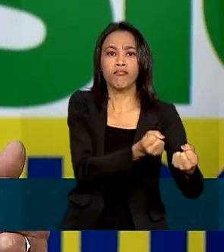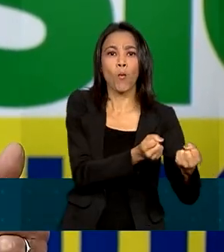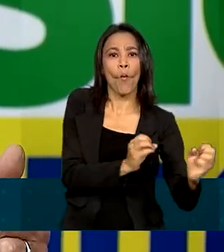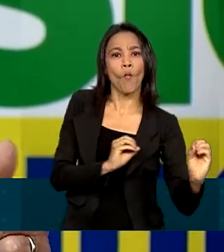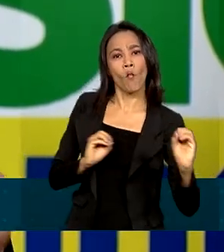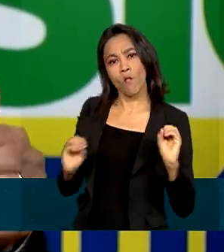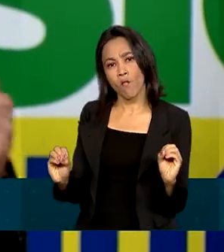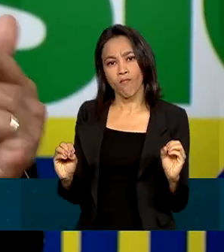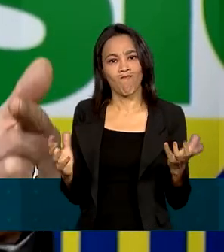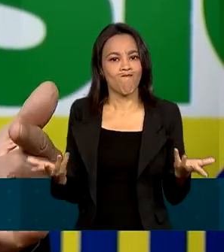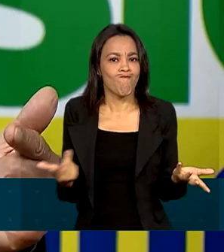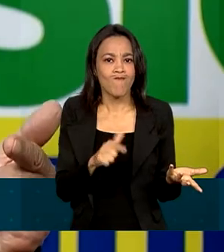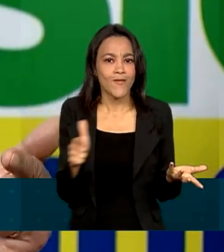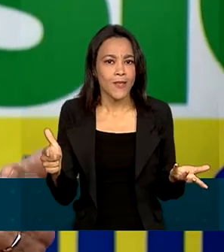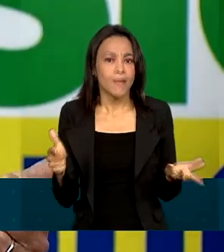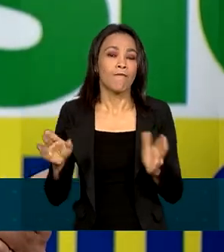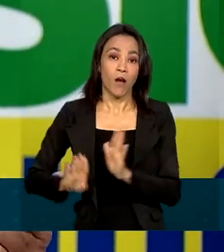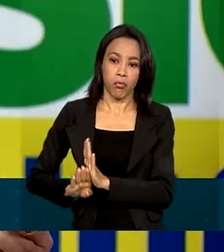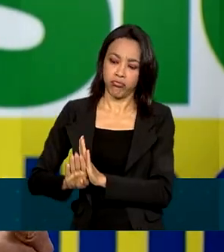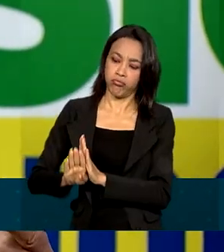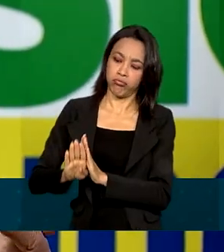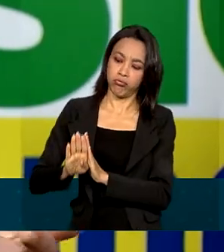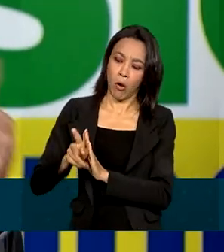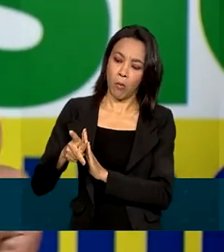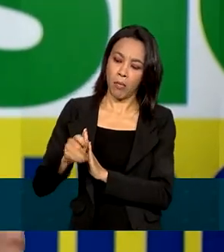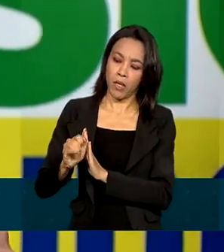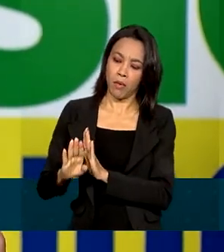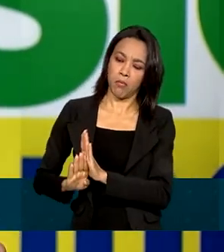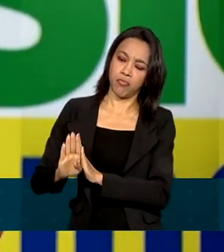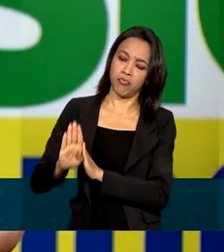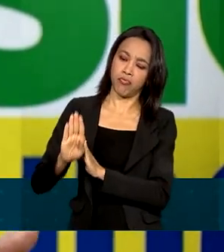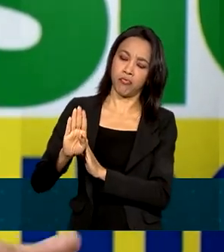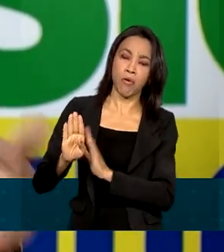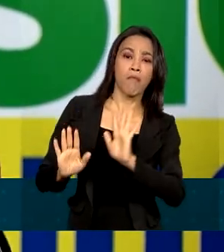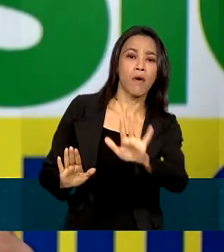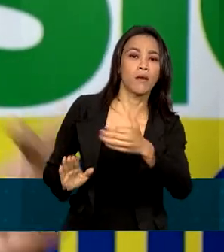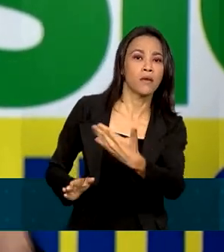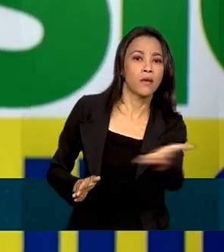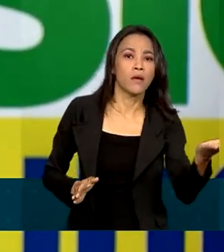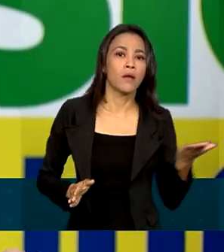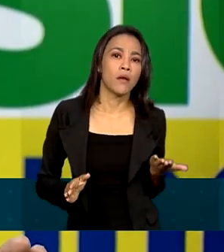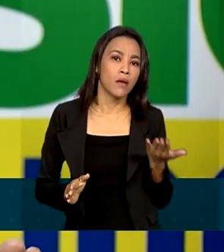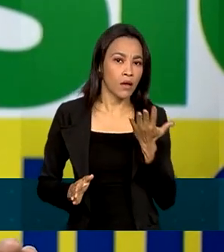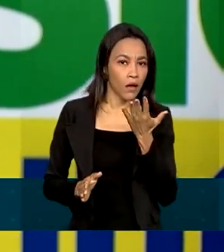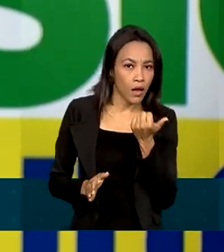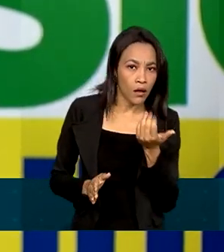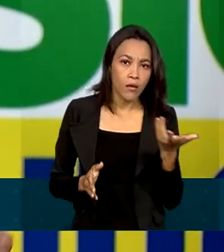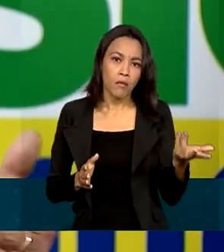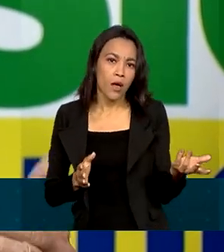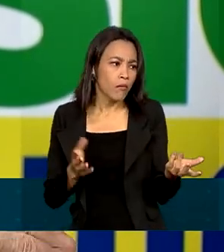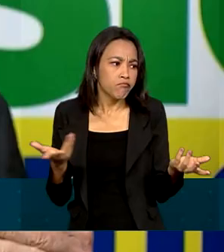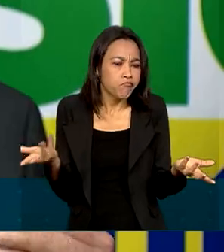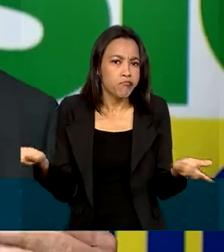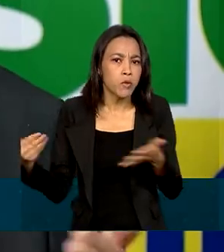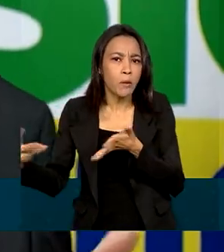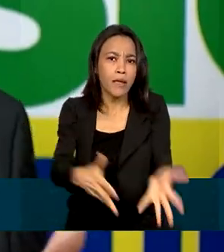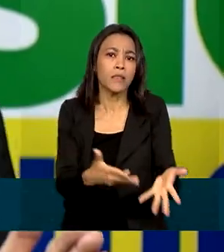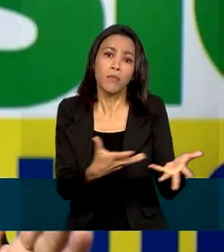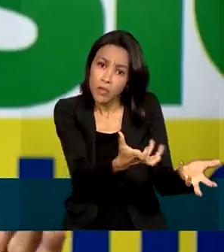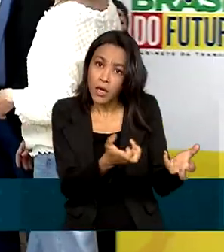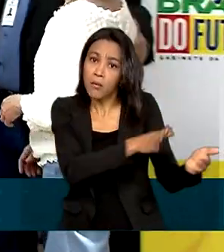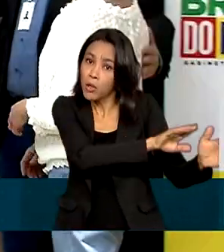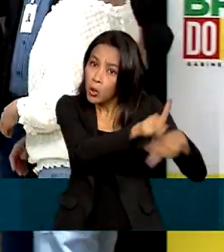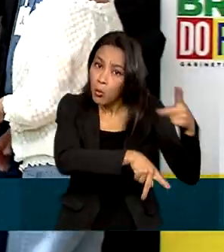participa no crescimento do PIB, mas para comer o que esse PIB permite, o povo não participa. Então nós queremos que o povo